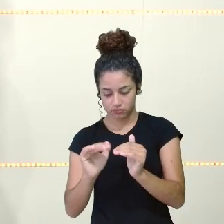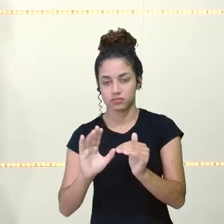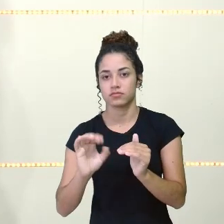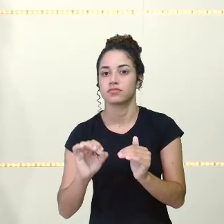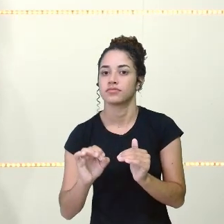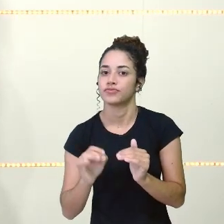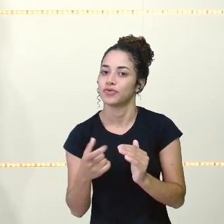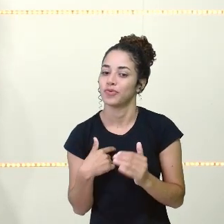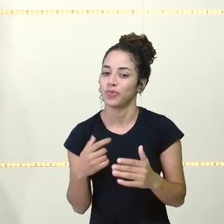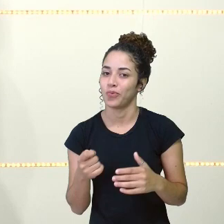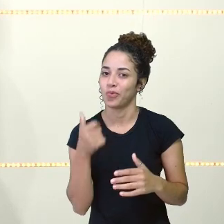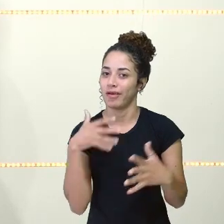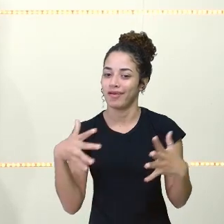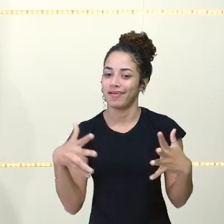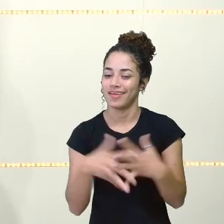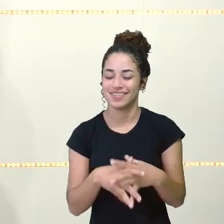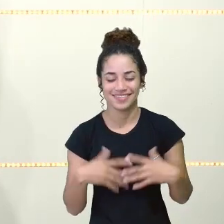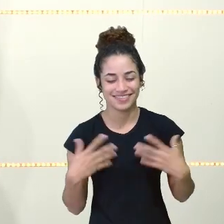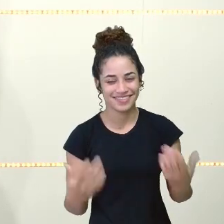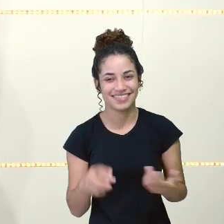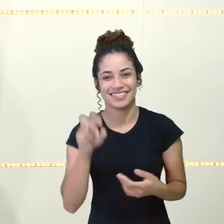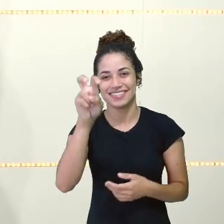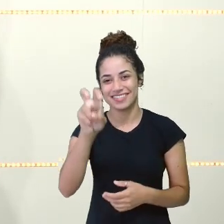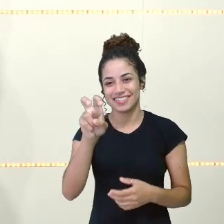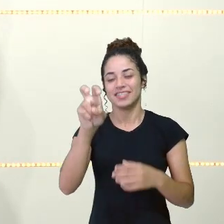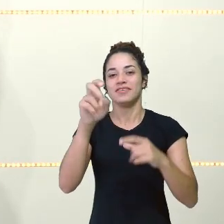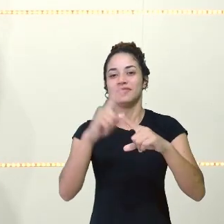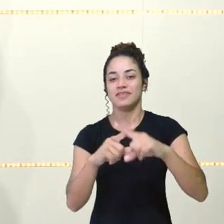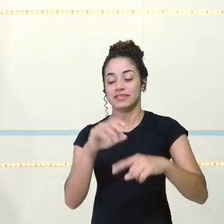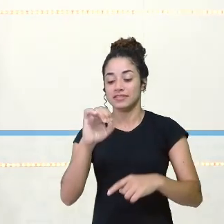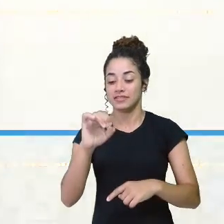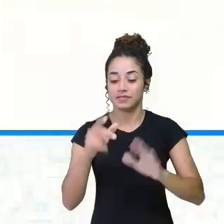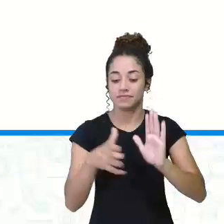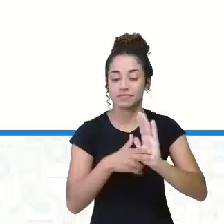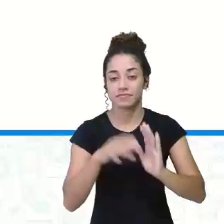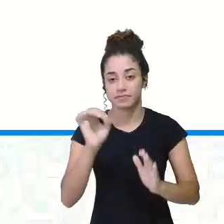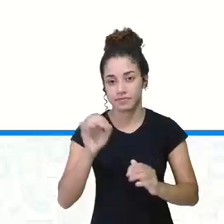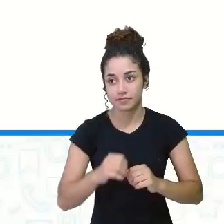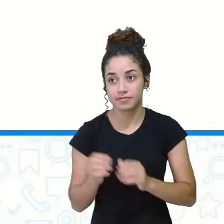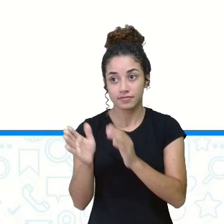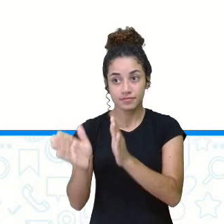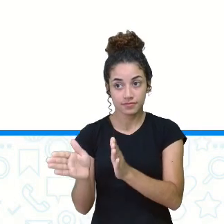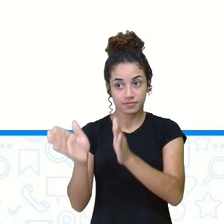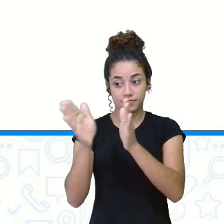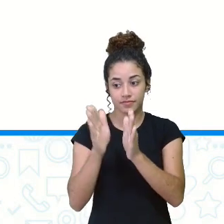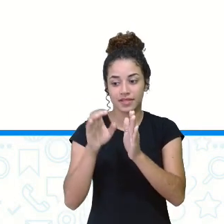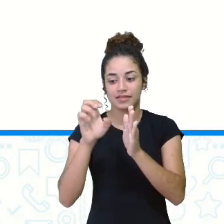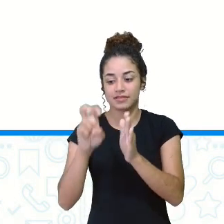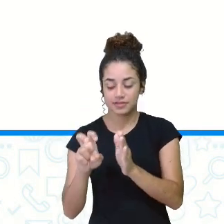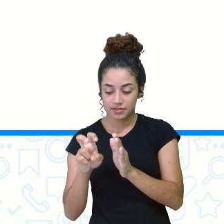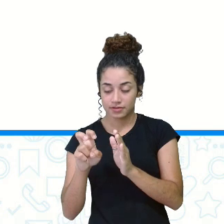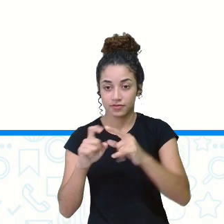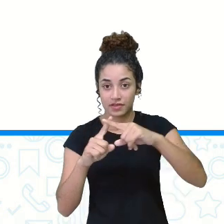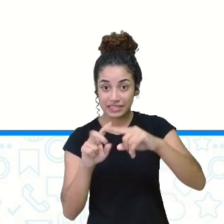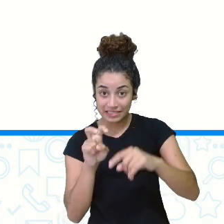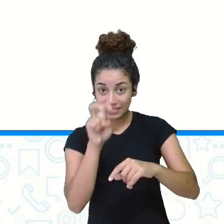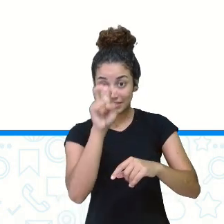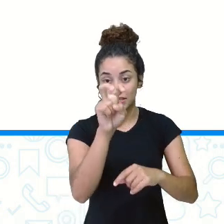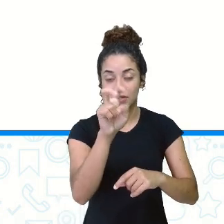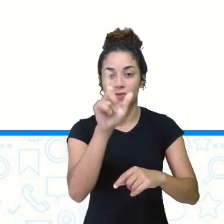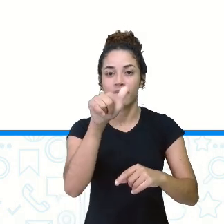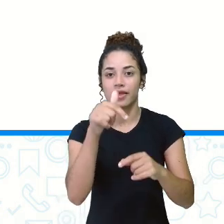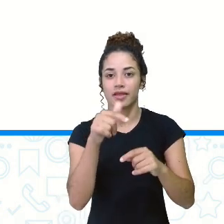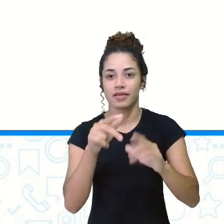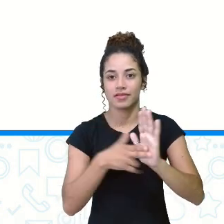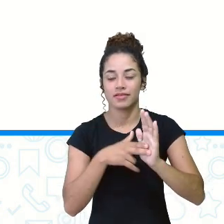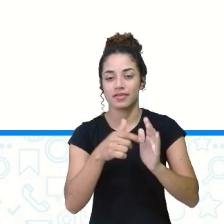Olha aí a professora. 5 vezes 0 é 0. 5 vezes 5,